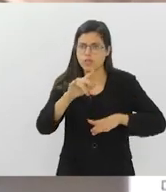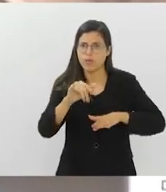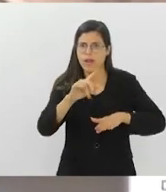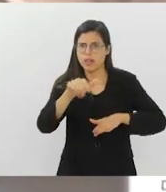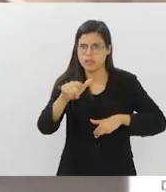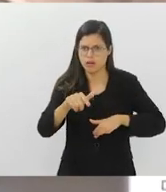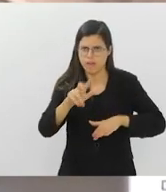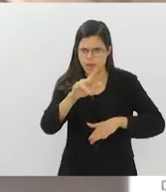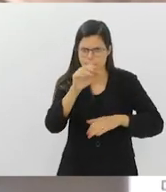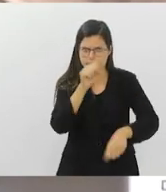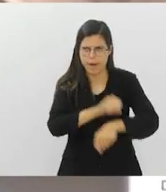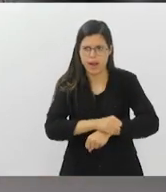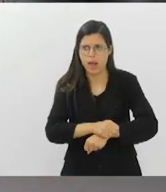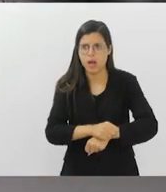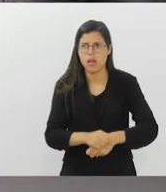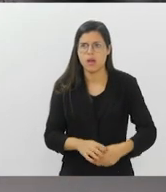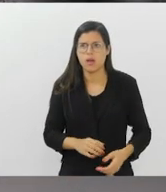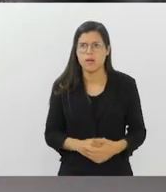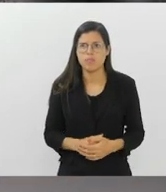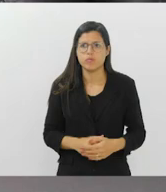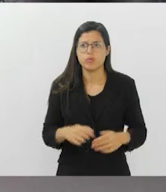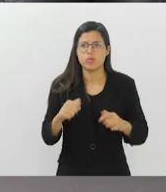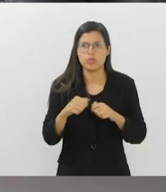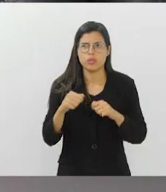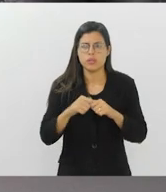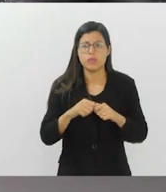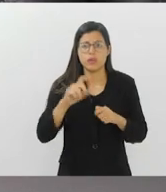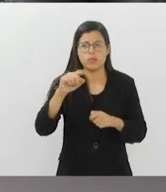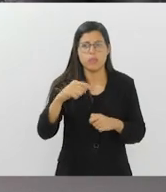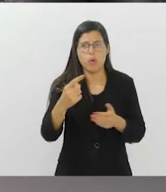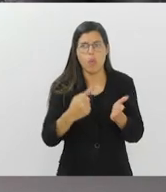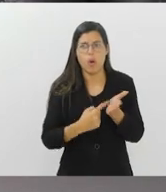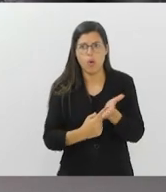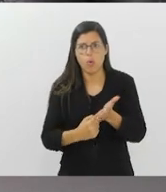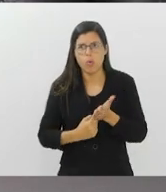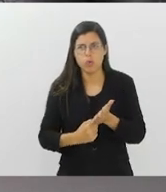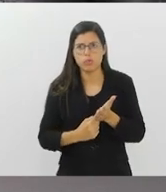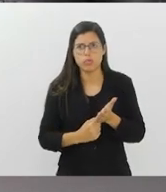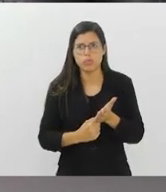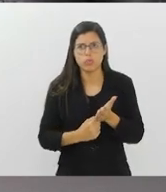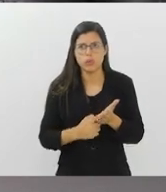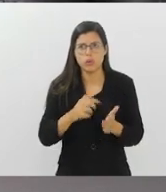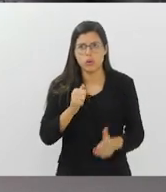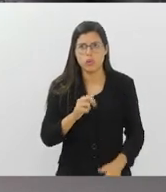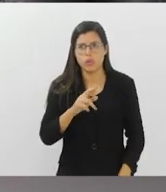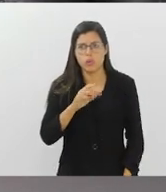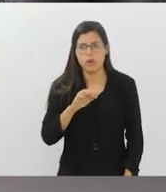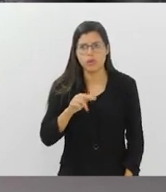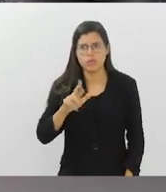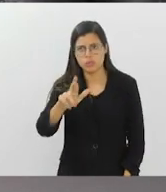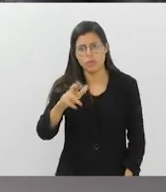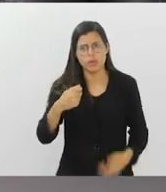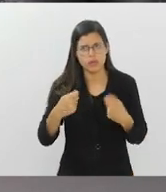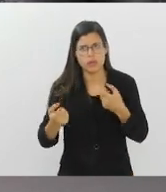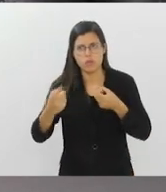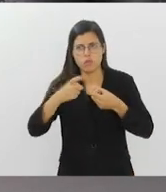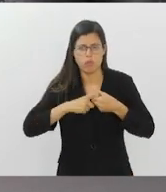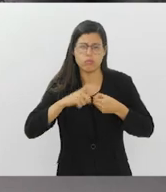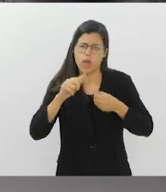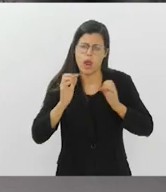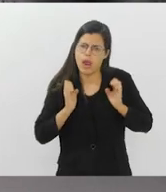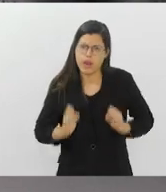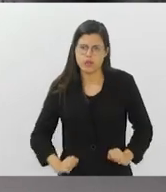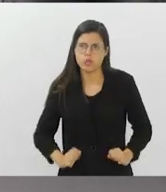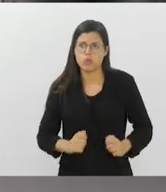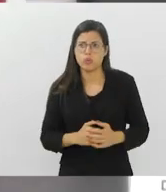Mas os que fizeram posteriormente ao acordo com o presidente Lira tem que voltar, né? É isso. Uma questão moral também, né? Eu